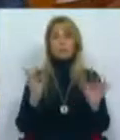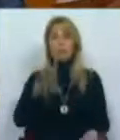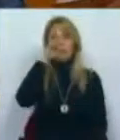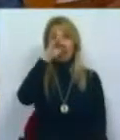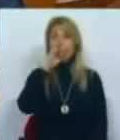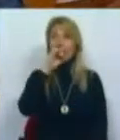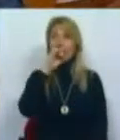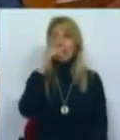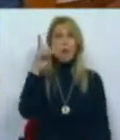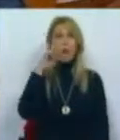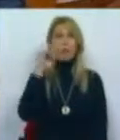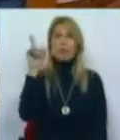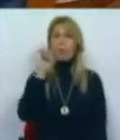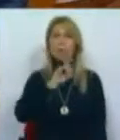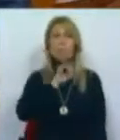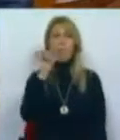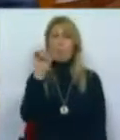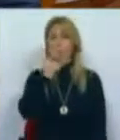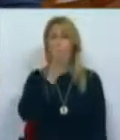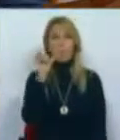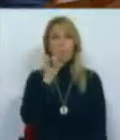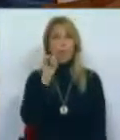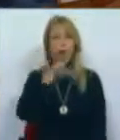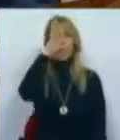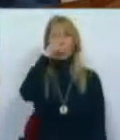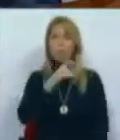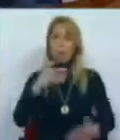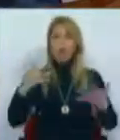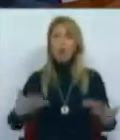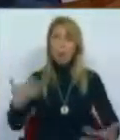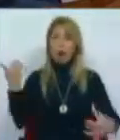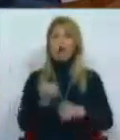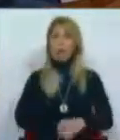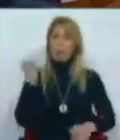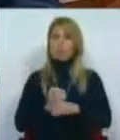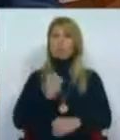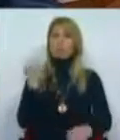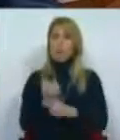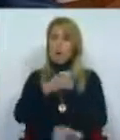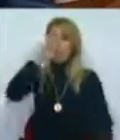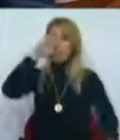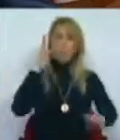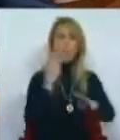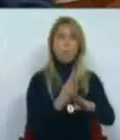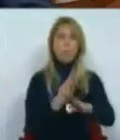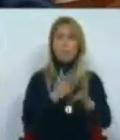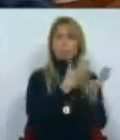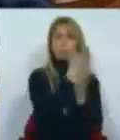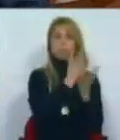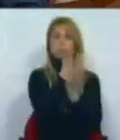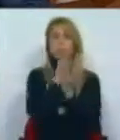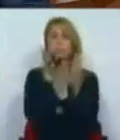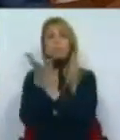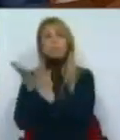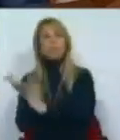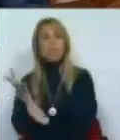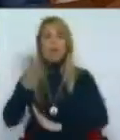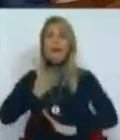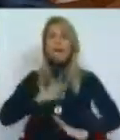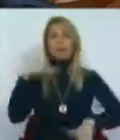memória, o Governo está a desenvolver um trabalho intensíssimo em todas as frentes. para